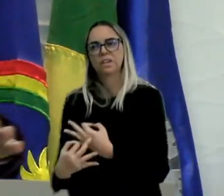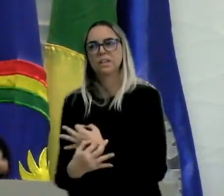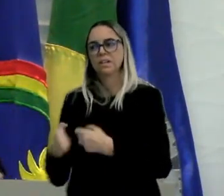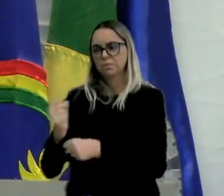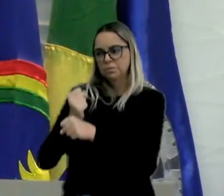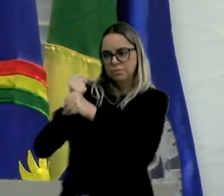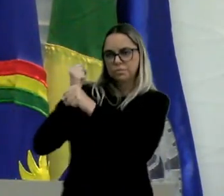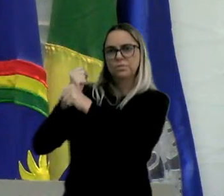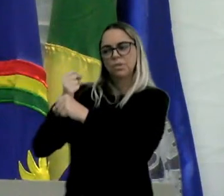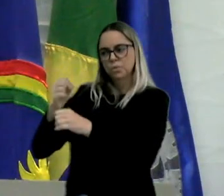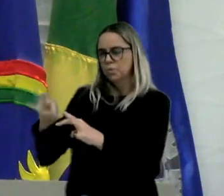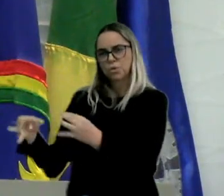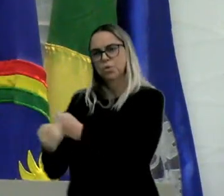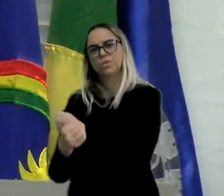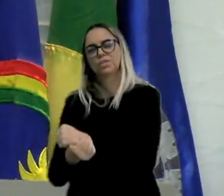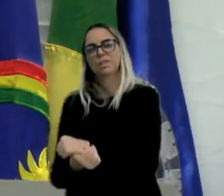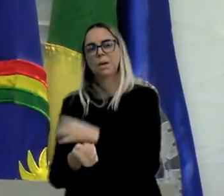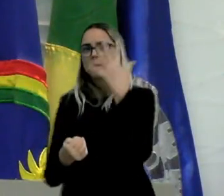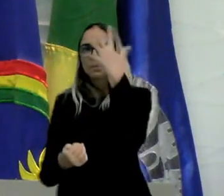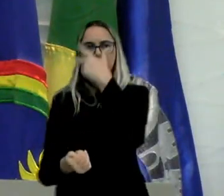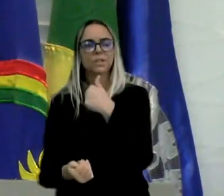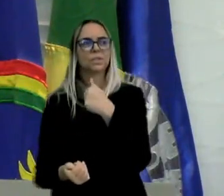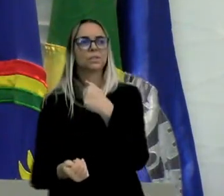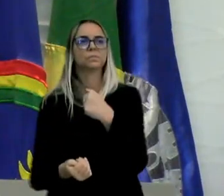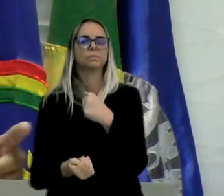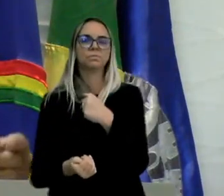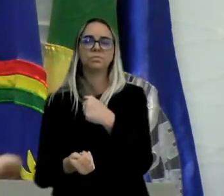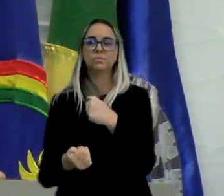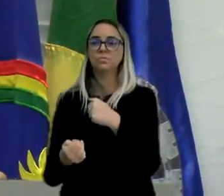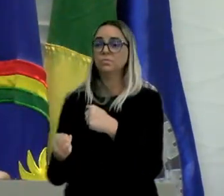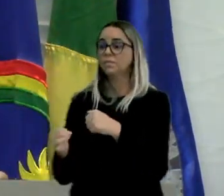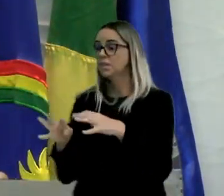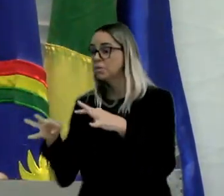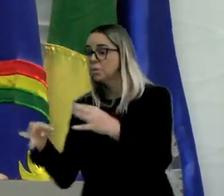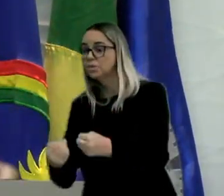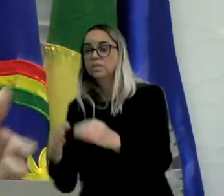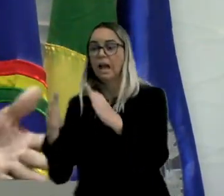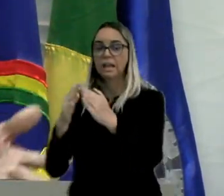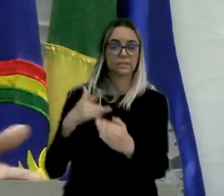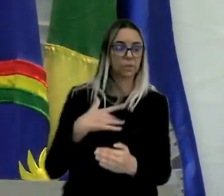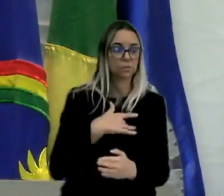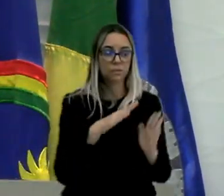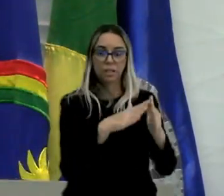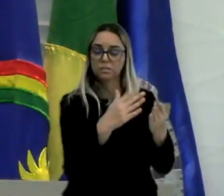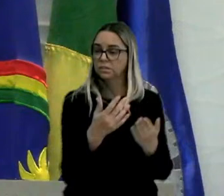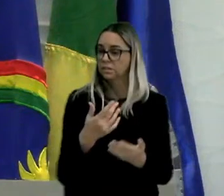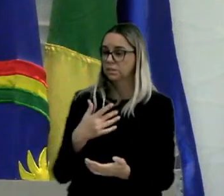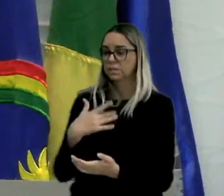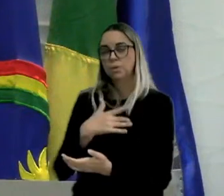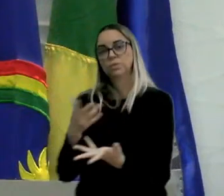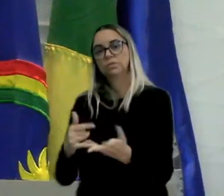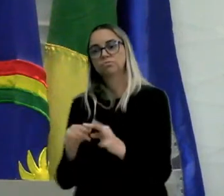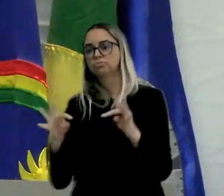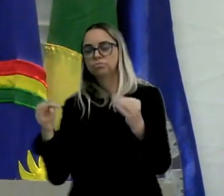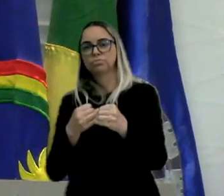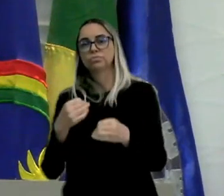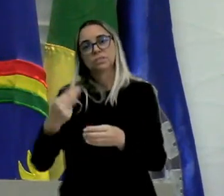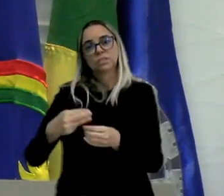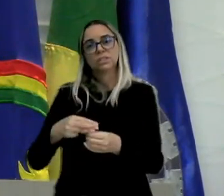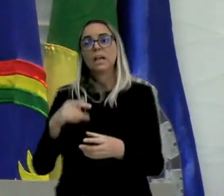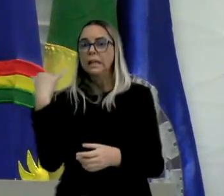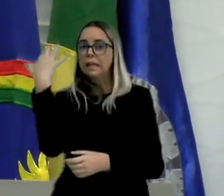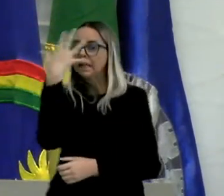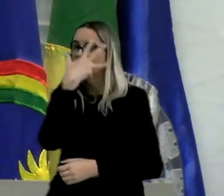Total uma reforma muito bonita não só lá todos os postos de saúde que estão sendo reformados no município vão ficando